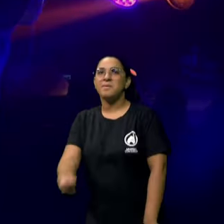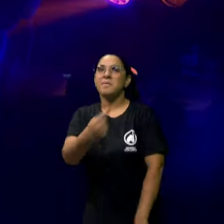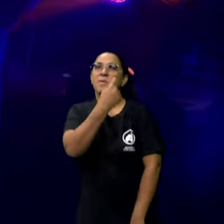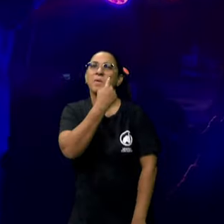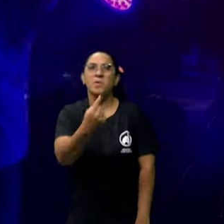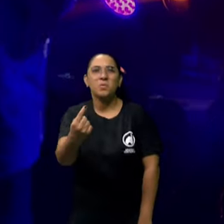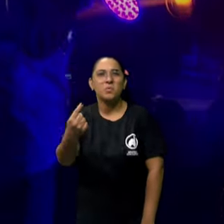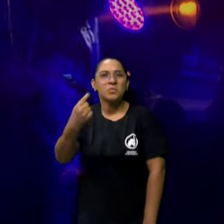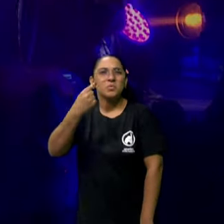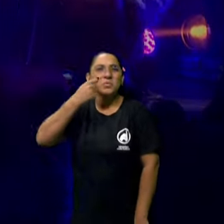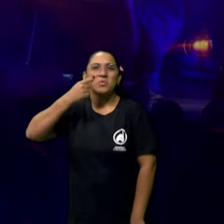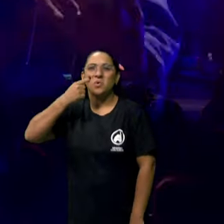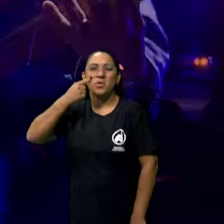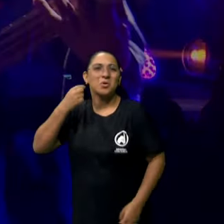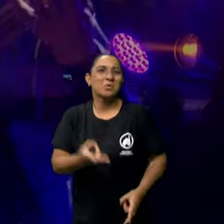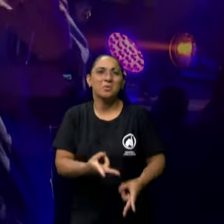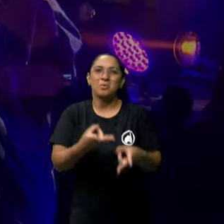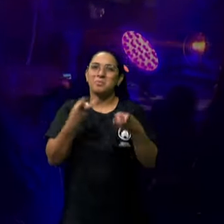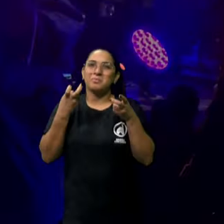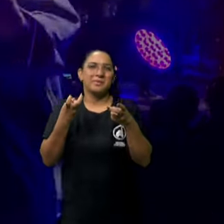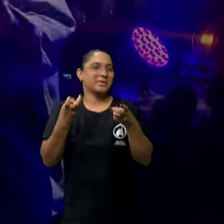mais profundo